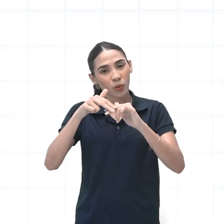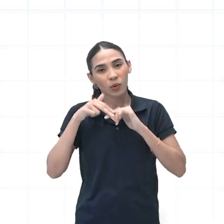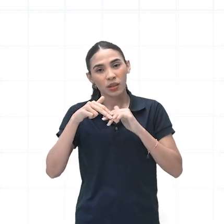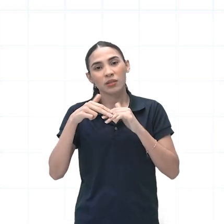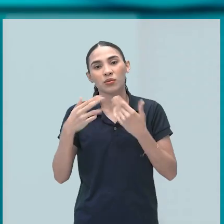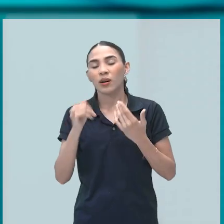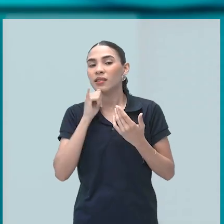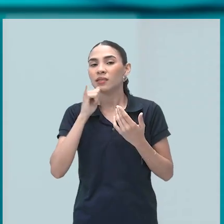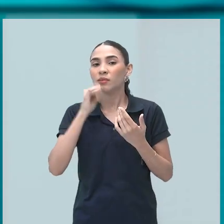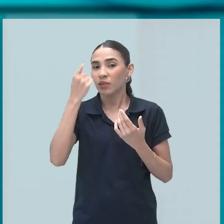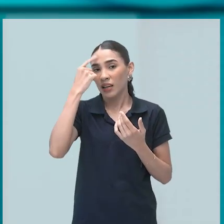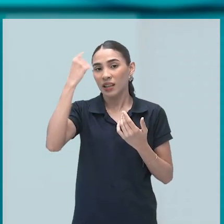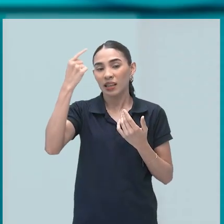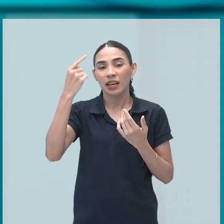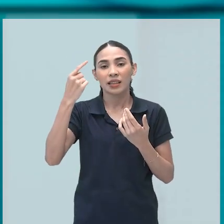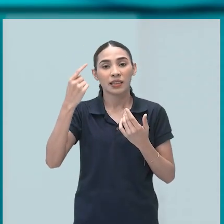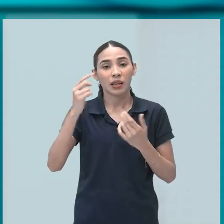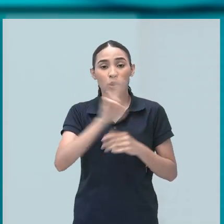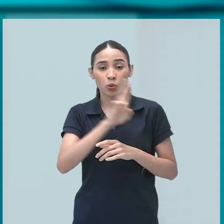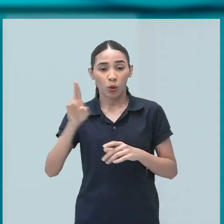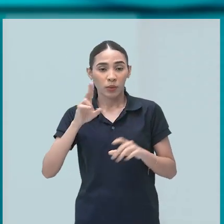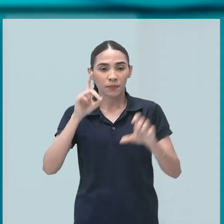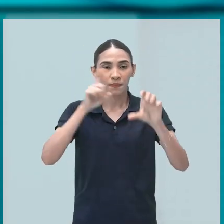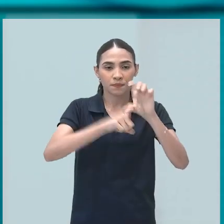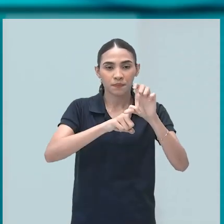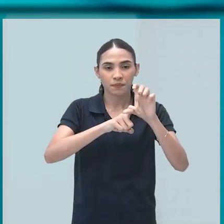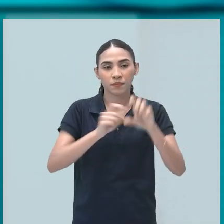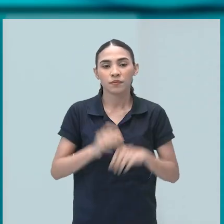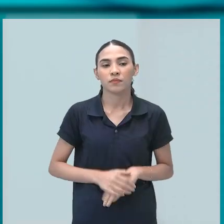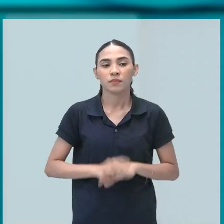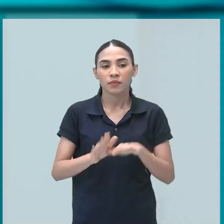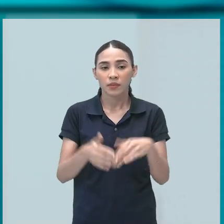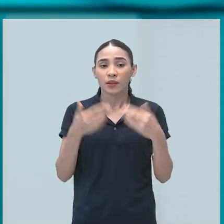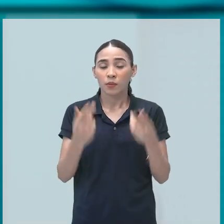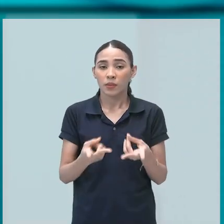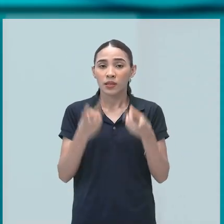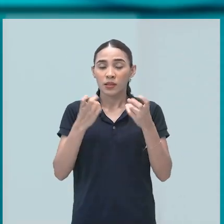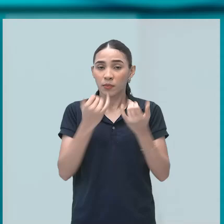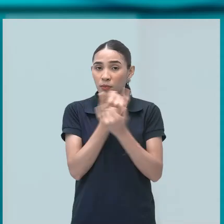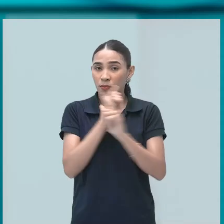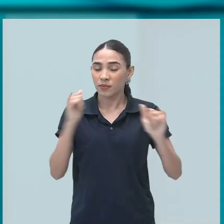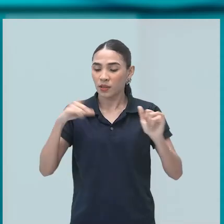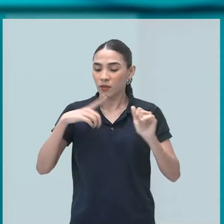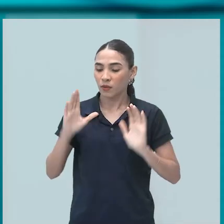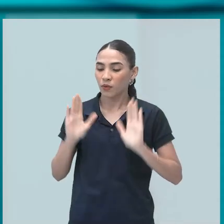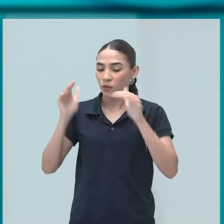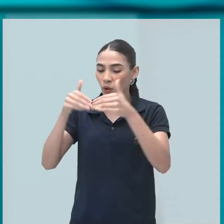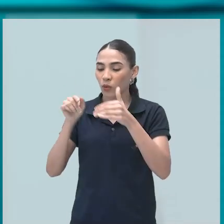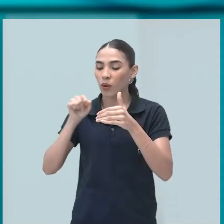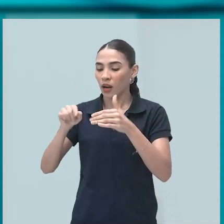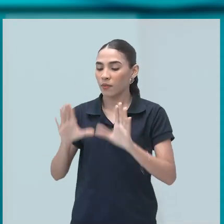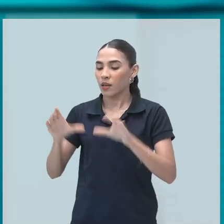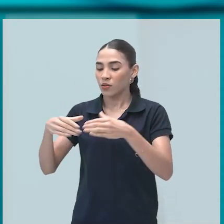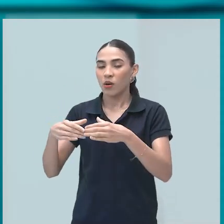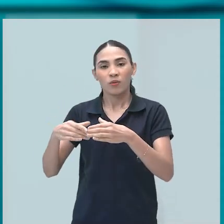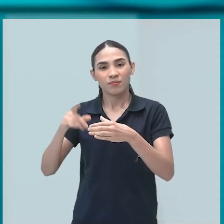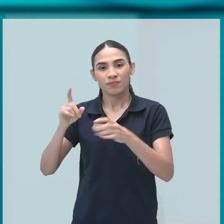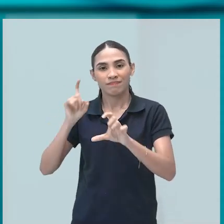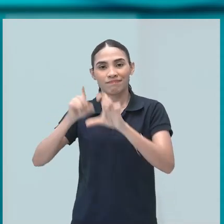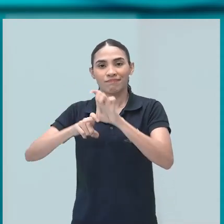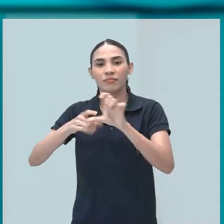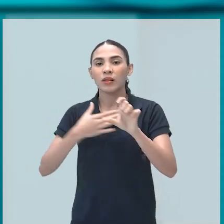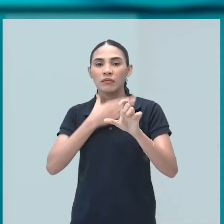fica essa ideia do nome negativado, ok? Então, percebam que essa propaganda é voltada exatamente para essas pessoas que estão